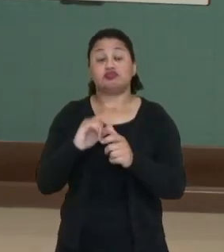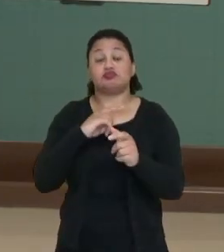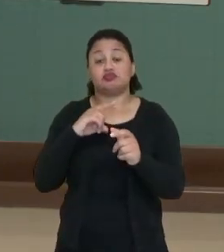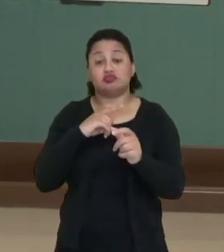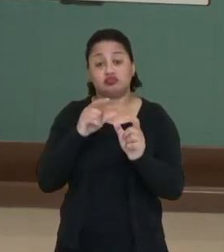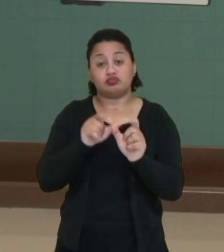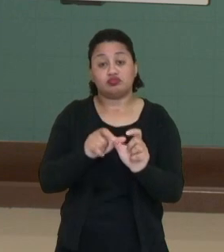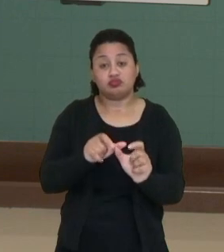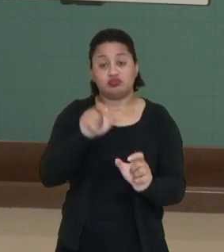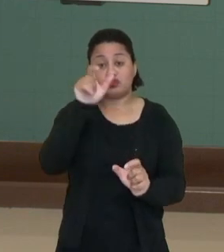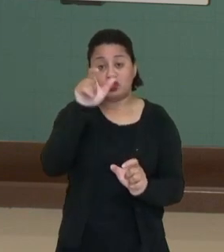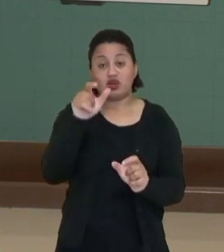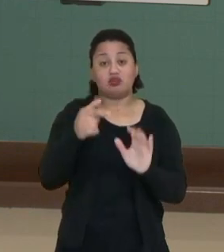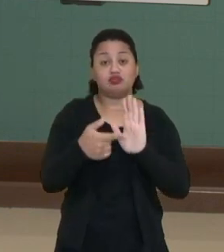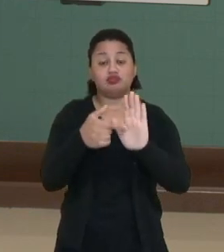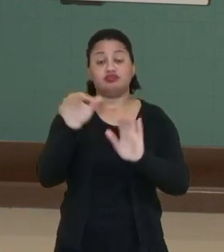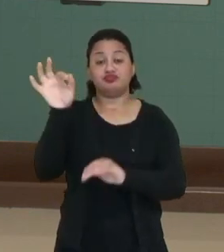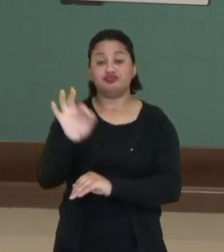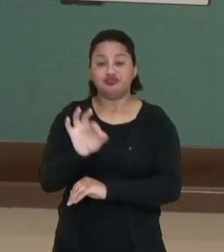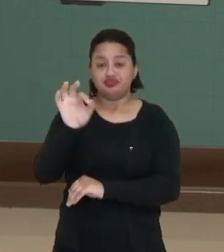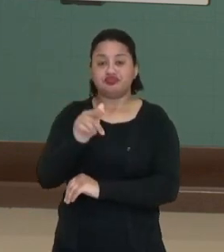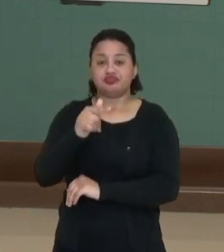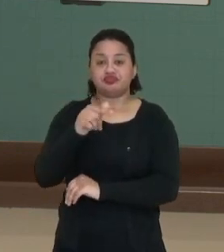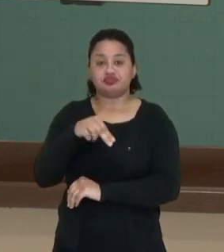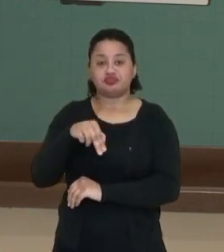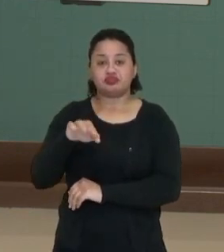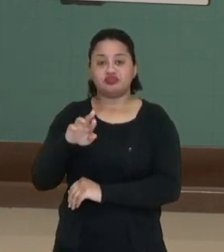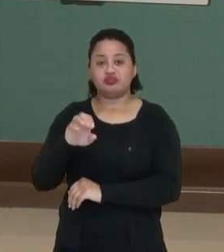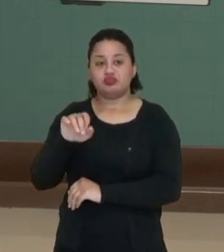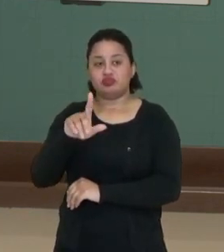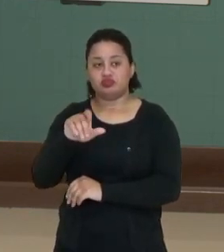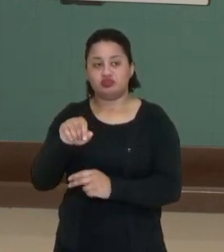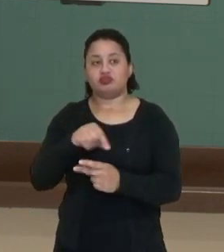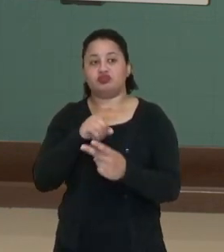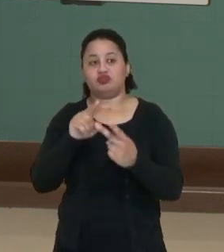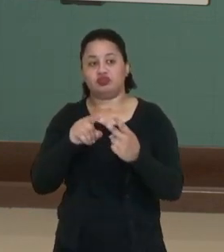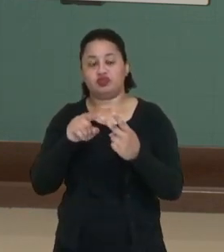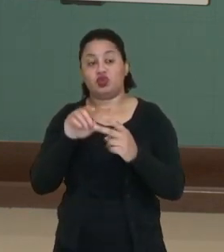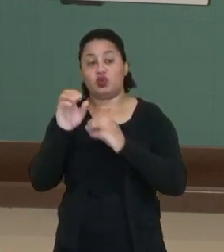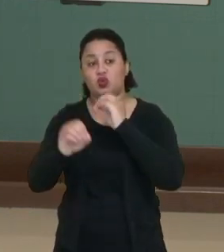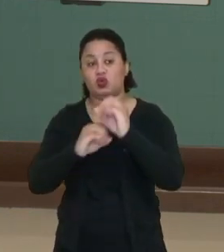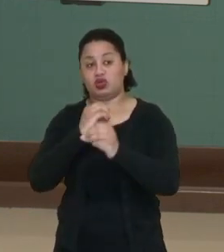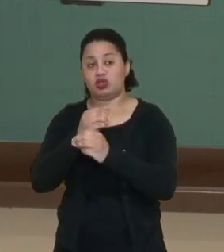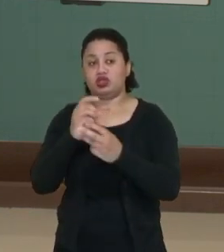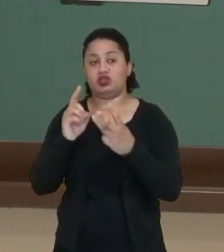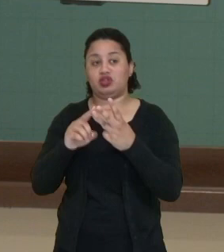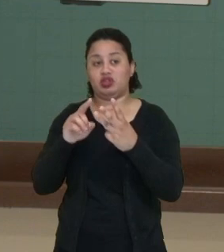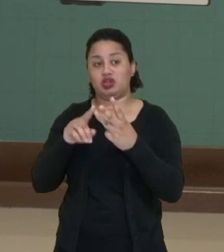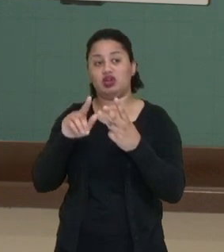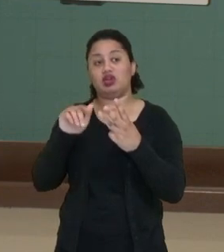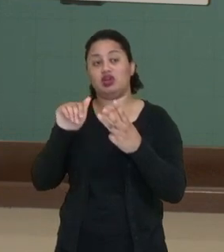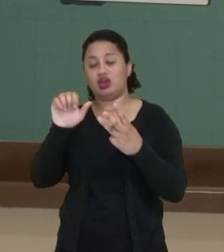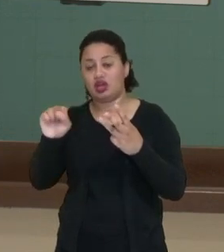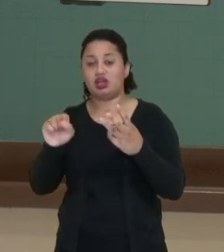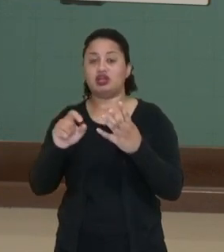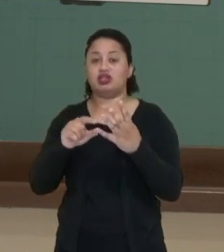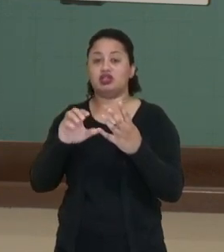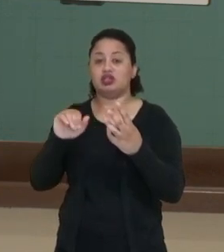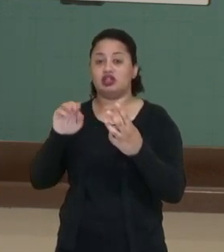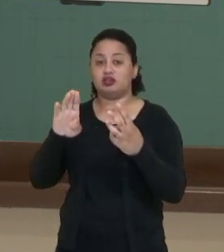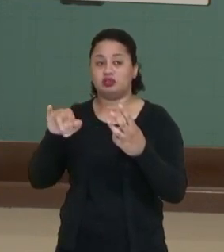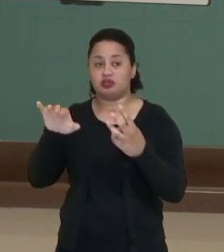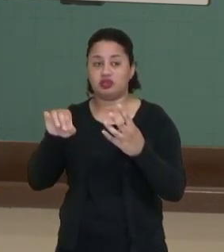essa tabelinha mostrando a porcentagem de gás nitrogênio, de gás oxigênio, o gás